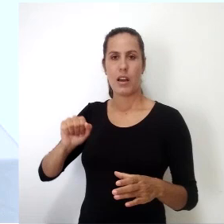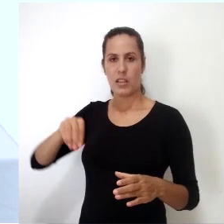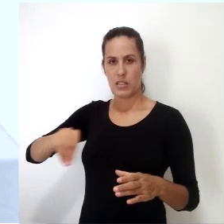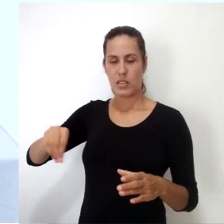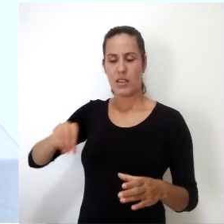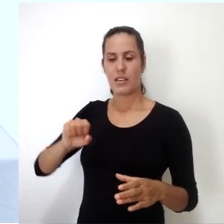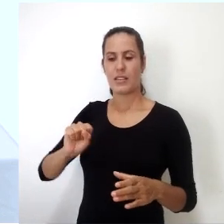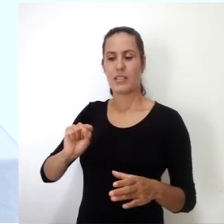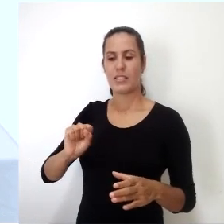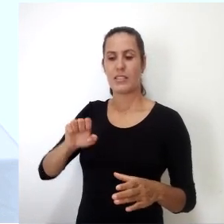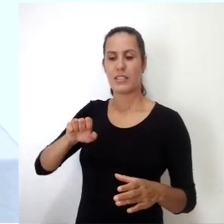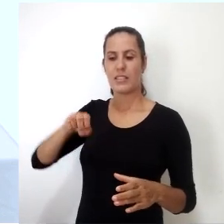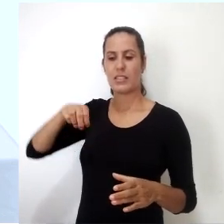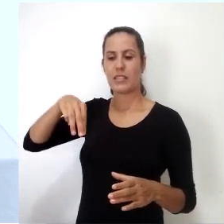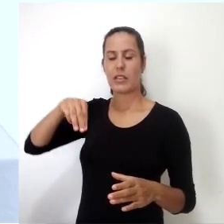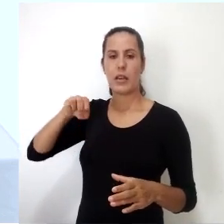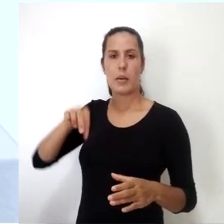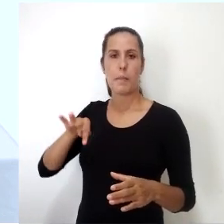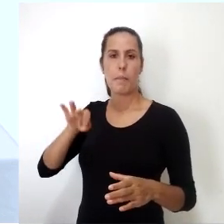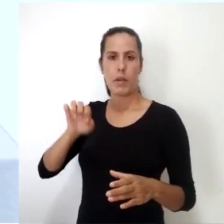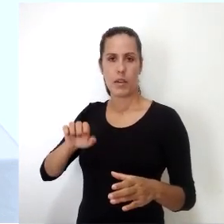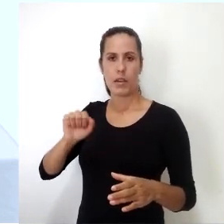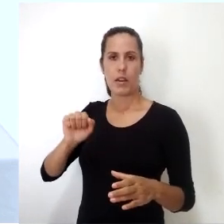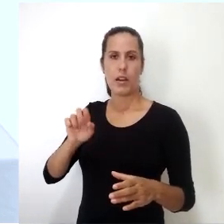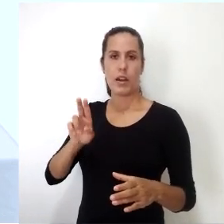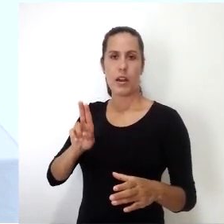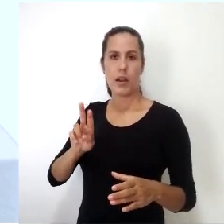a semente aqui da aroeira vermelha, né?